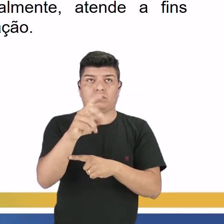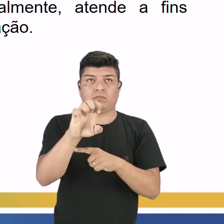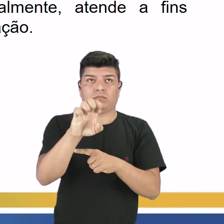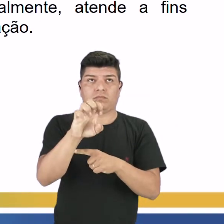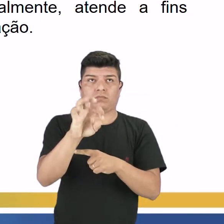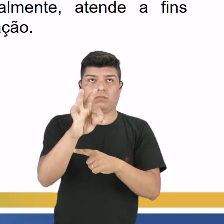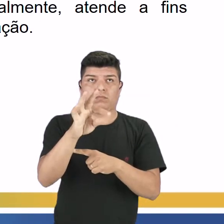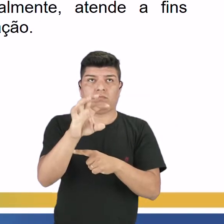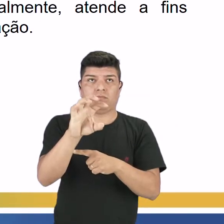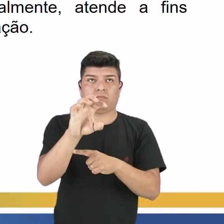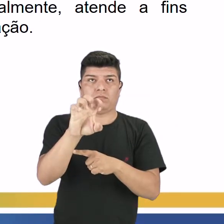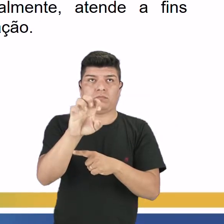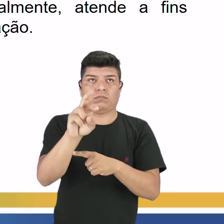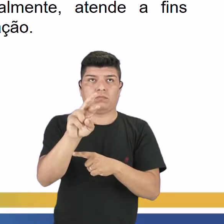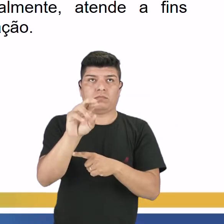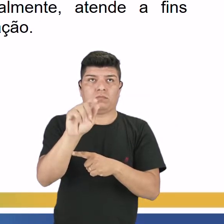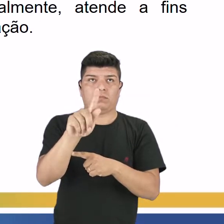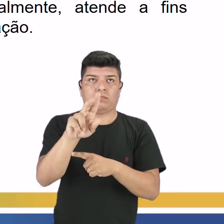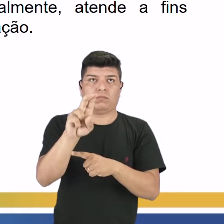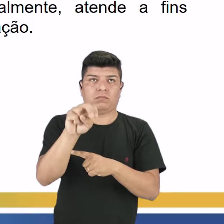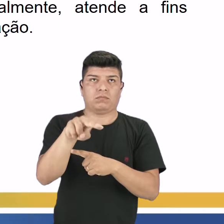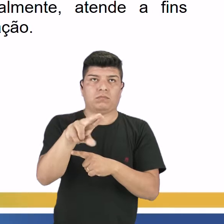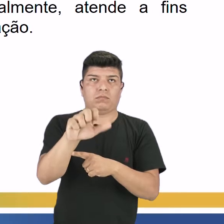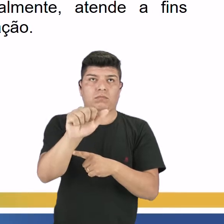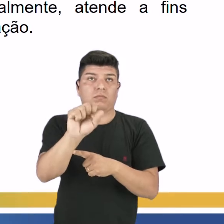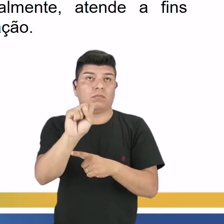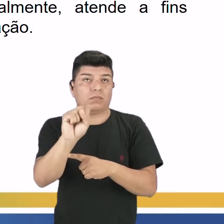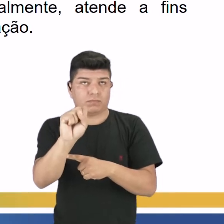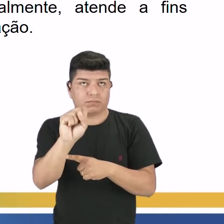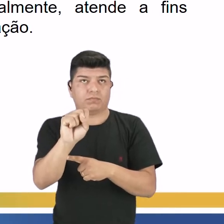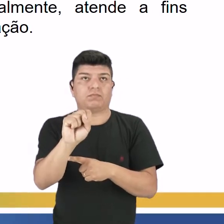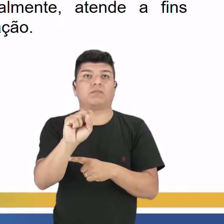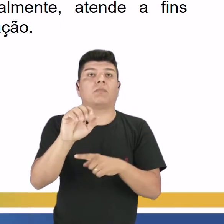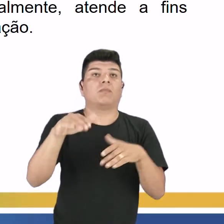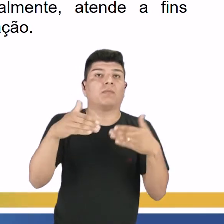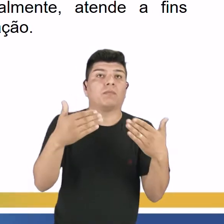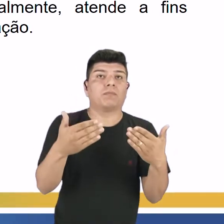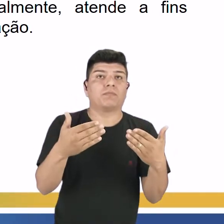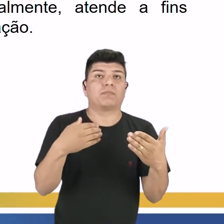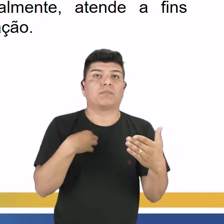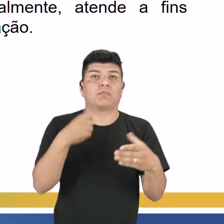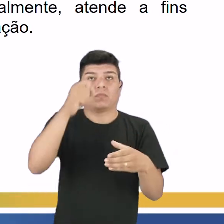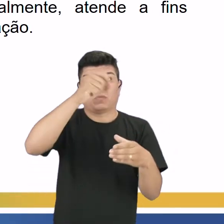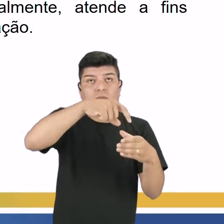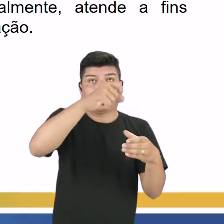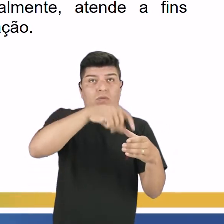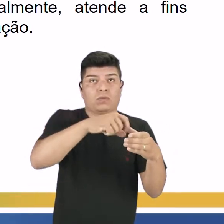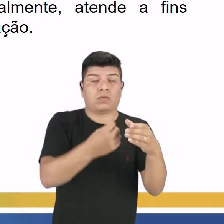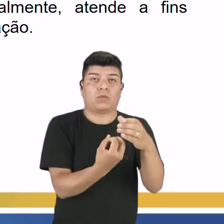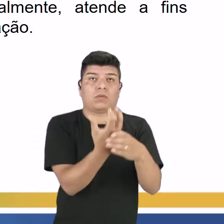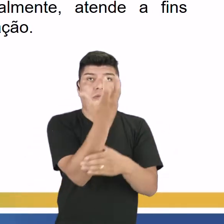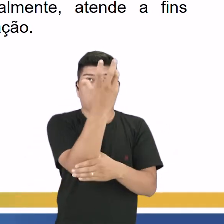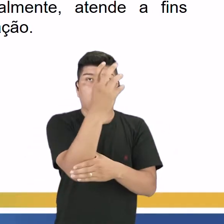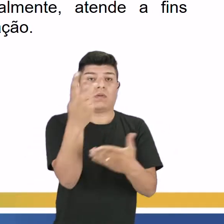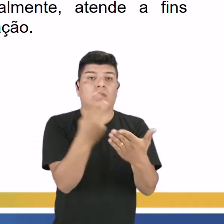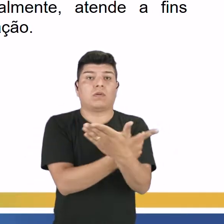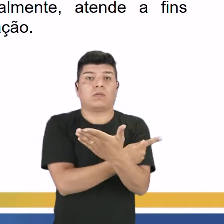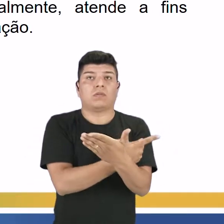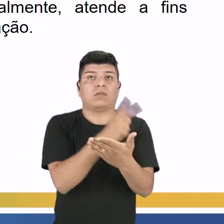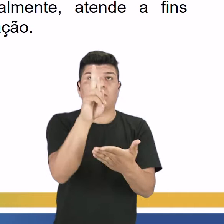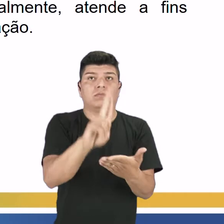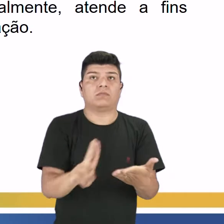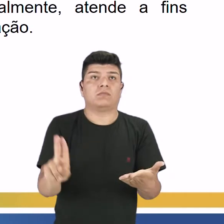e ela pode ser homogênea. Vamos entender. Heterogênea. Quando a reposição da vegetação acontece